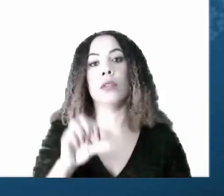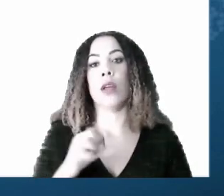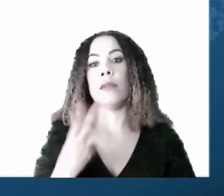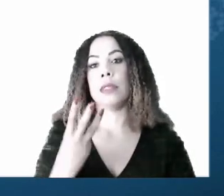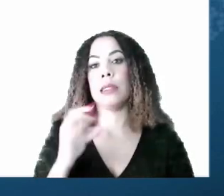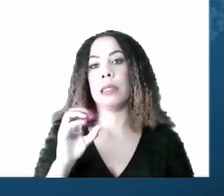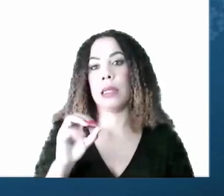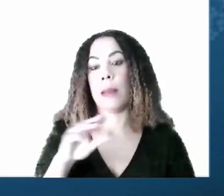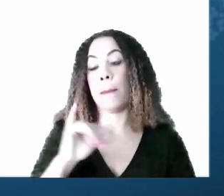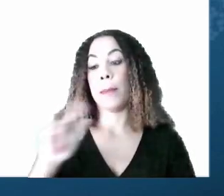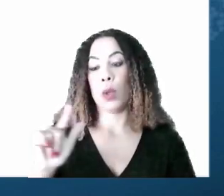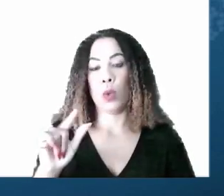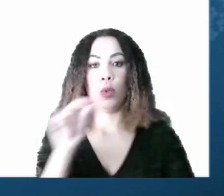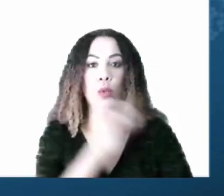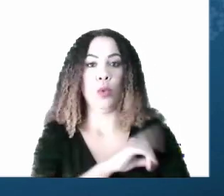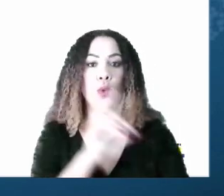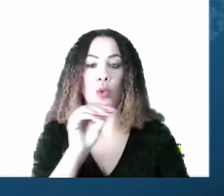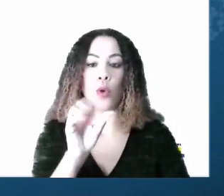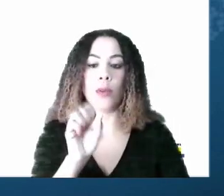aquelas